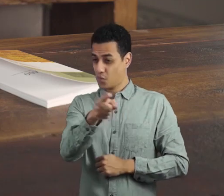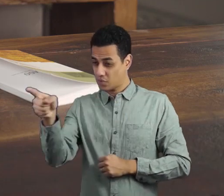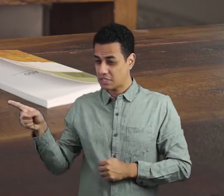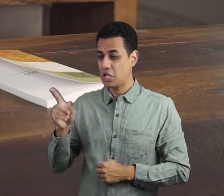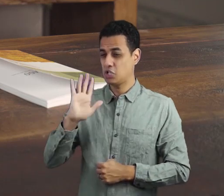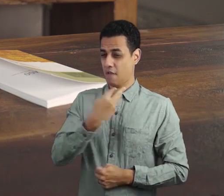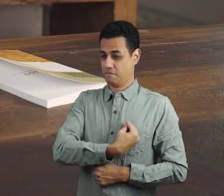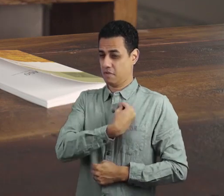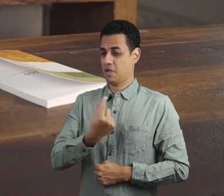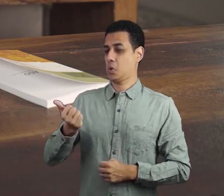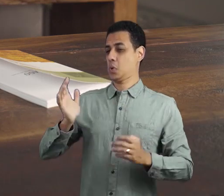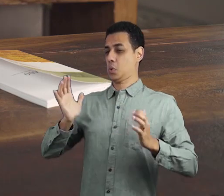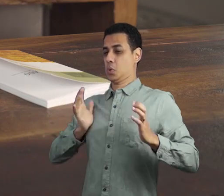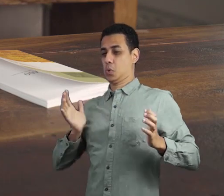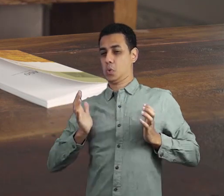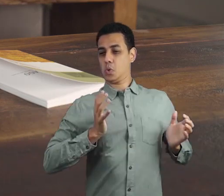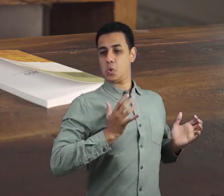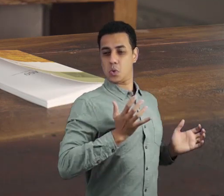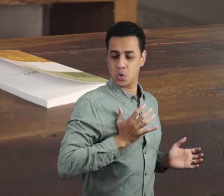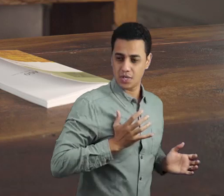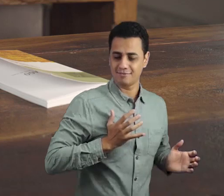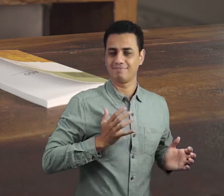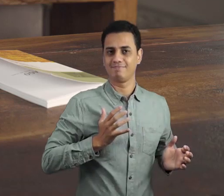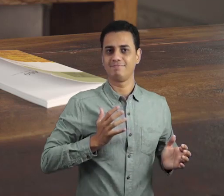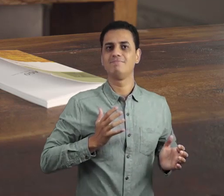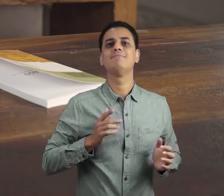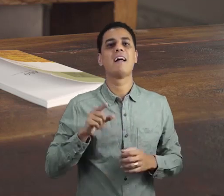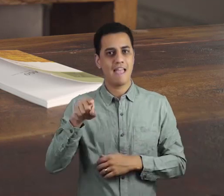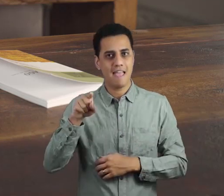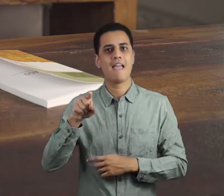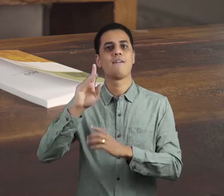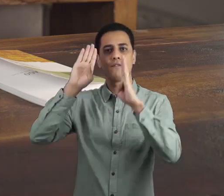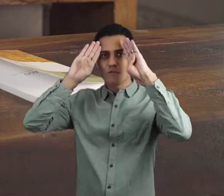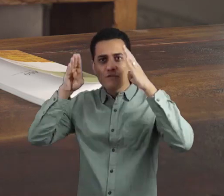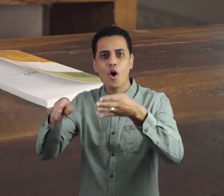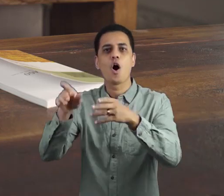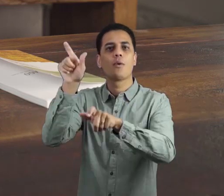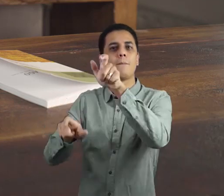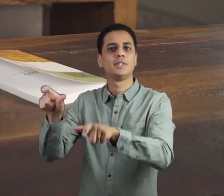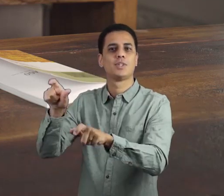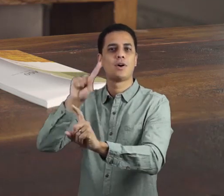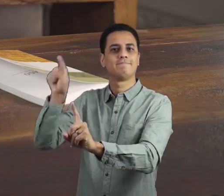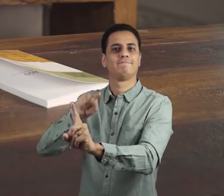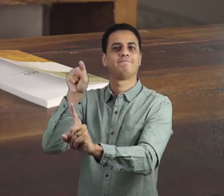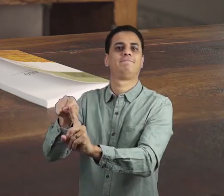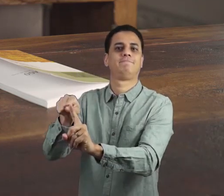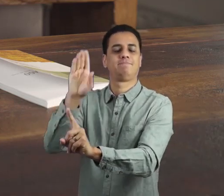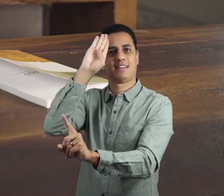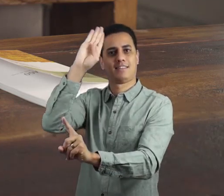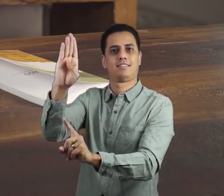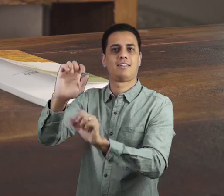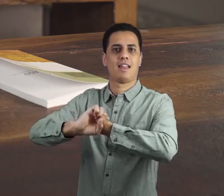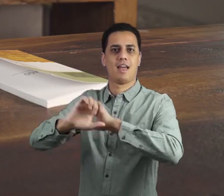vejam, vocês que viveram luxuosamente. Ele vai falando de maneira bem direta e